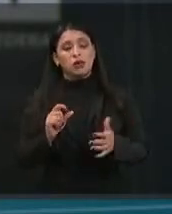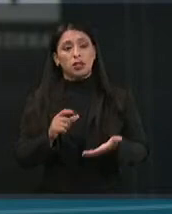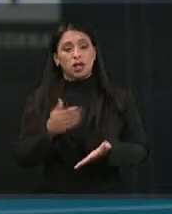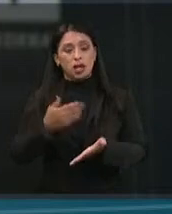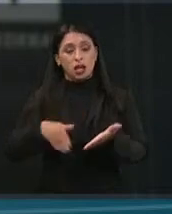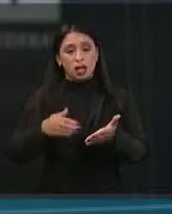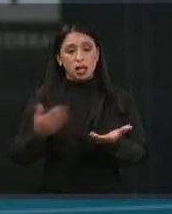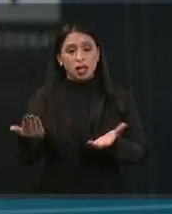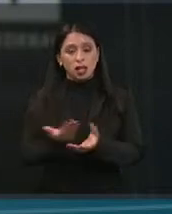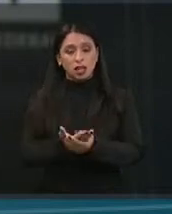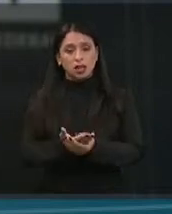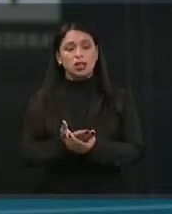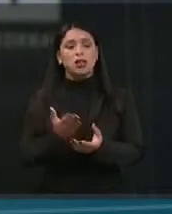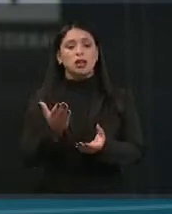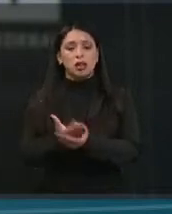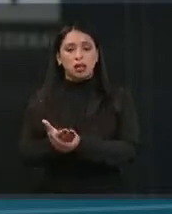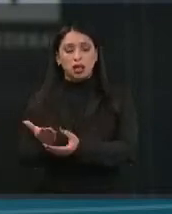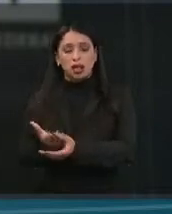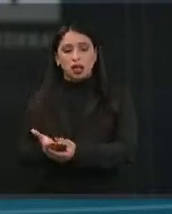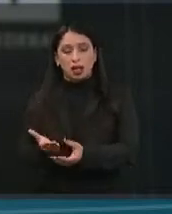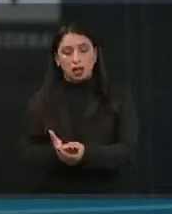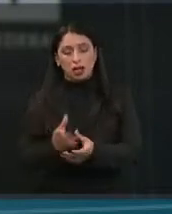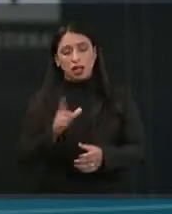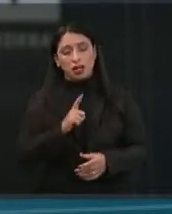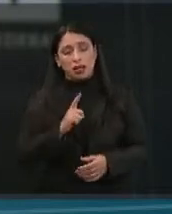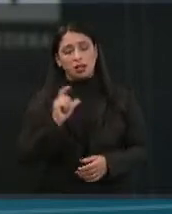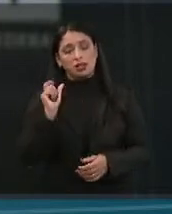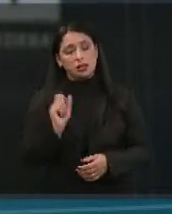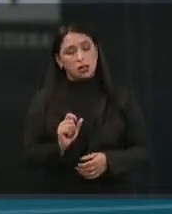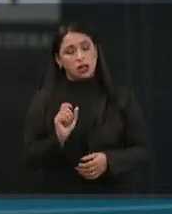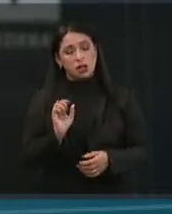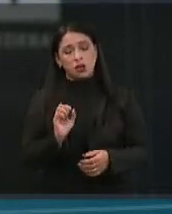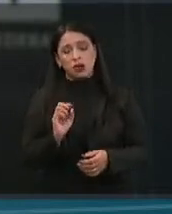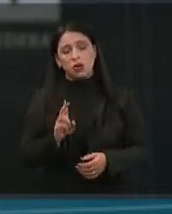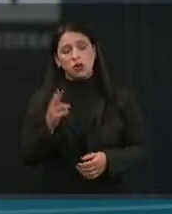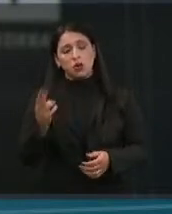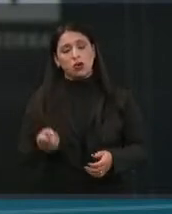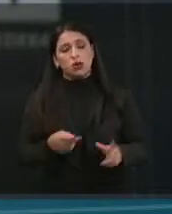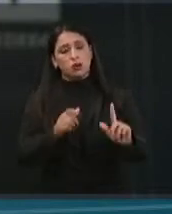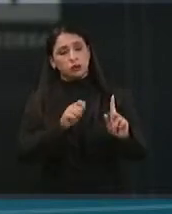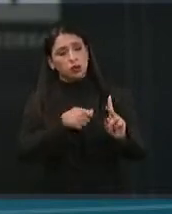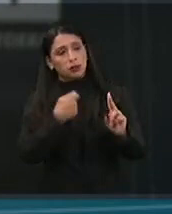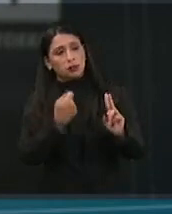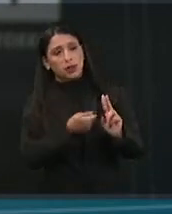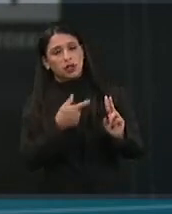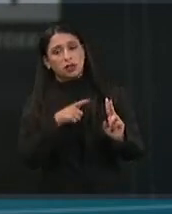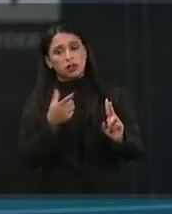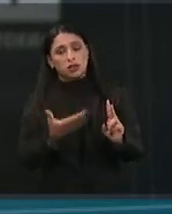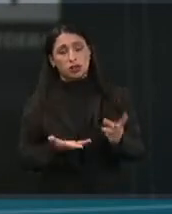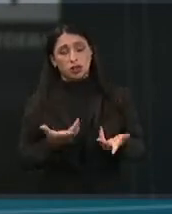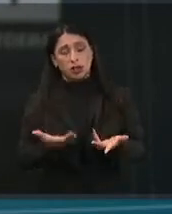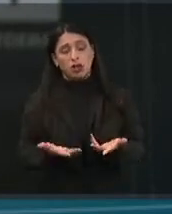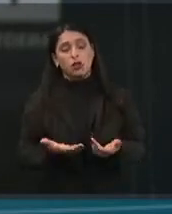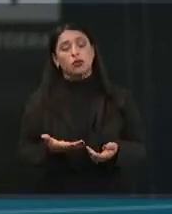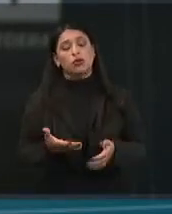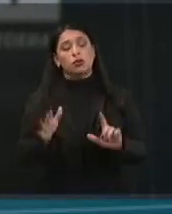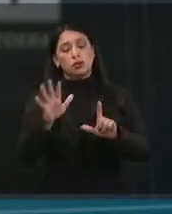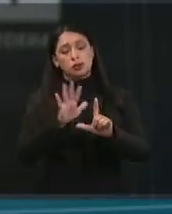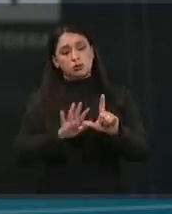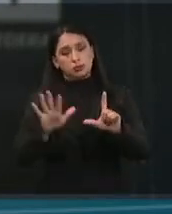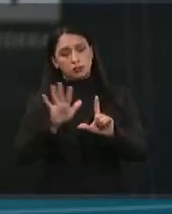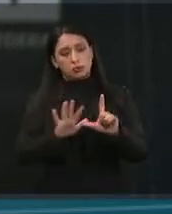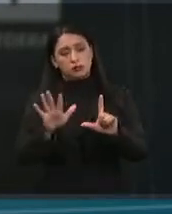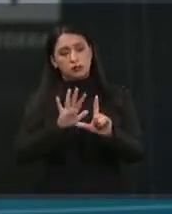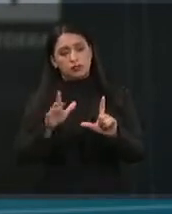leniências seletivas nas decisões do provedor ou da parte que representará a favor da remoção. Os provedores estariam manejando o